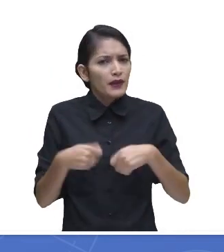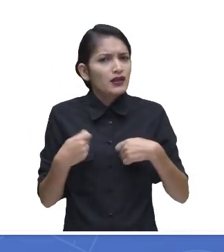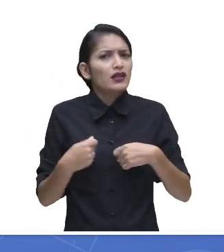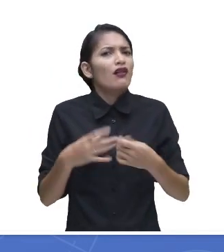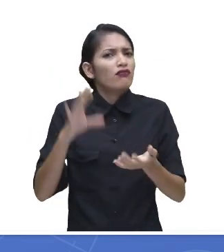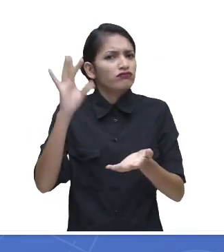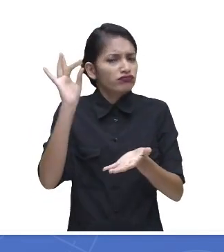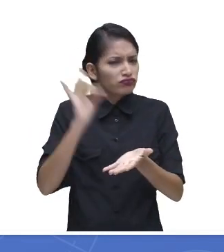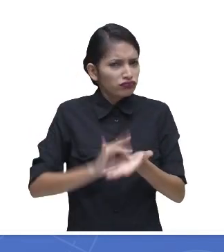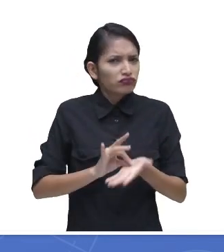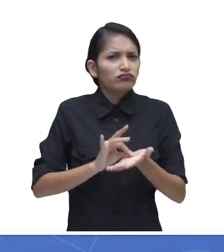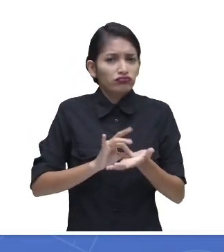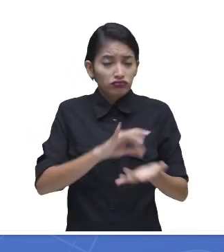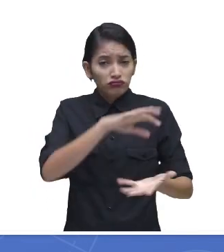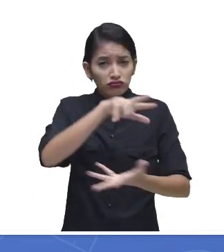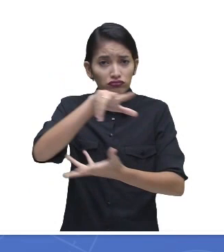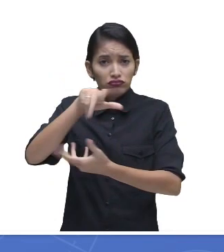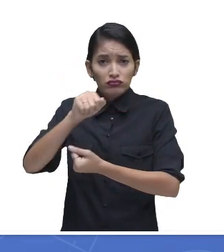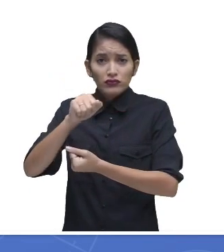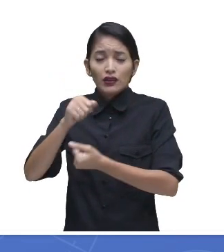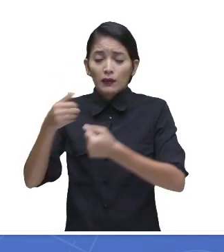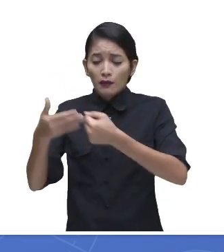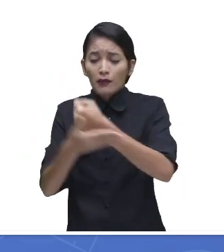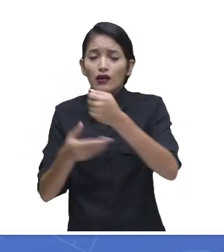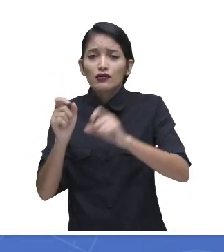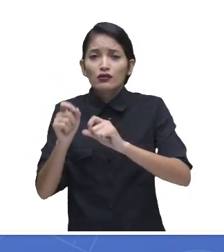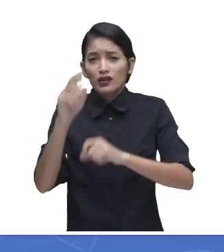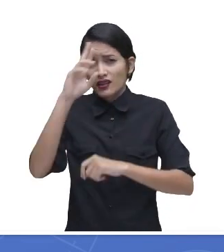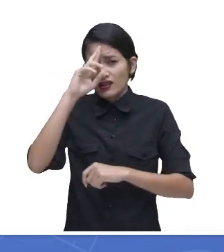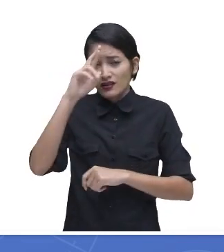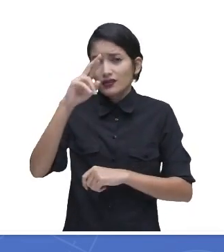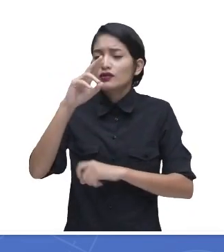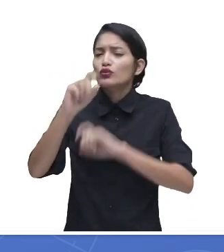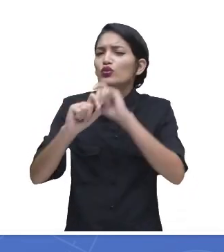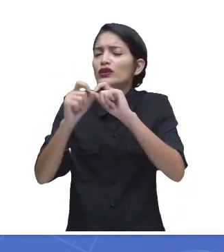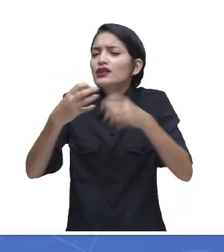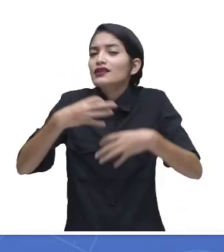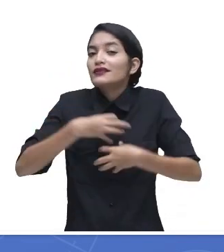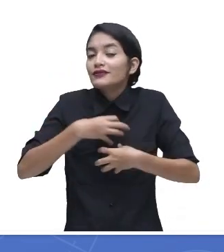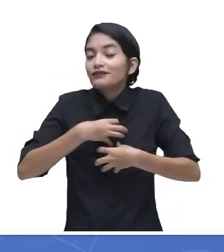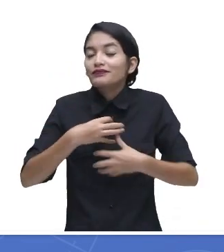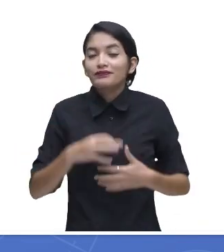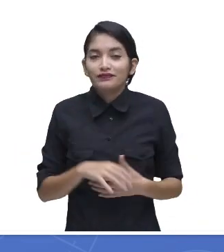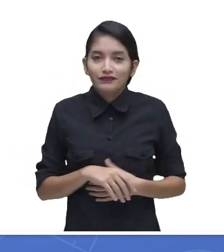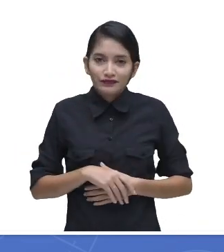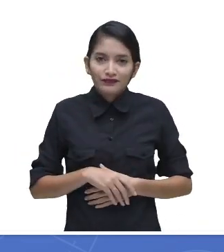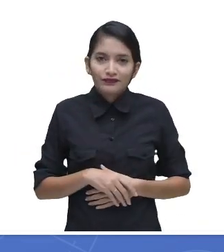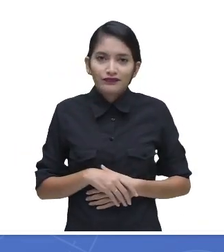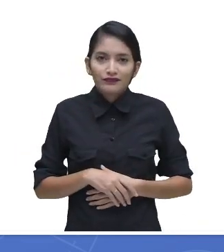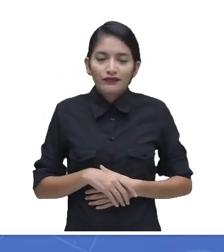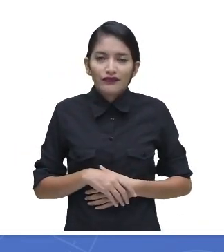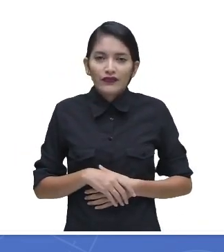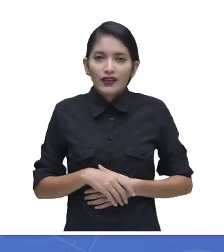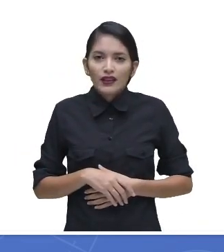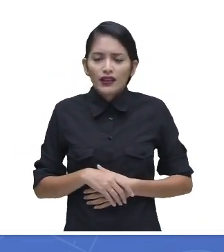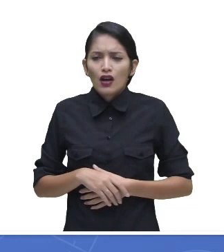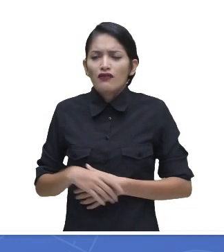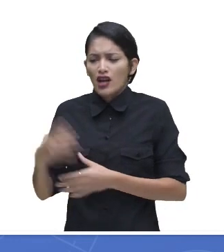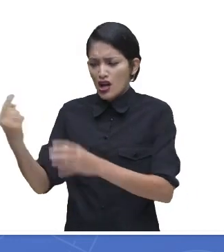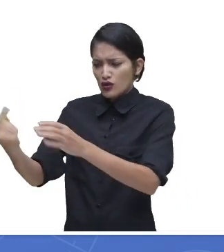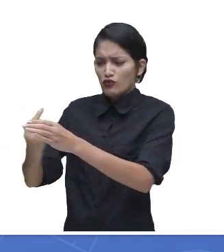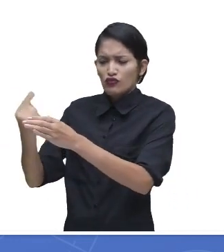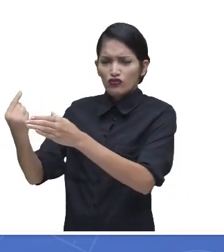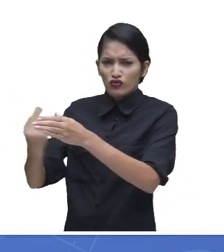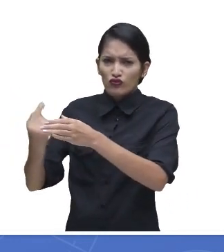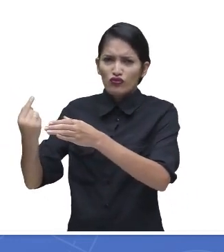mundo real, baseado na razão acima dos sentidos. Então, ficar preso na caverna, para